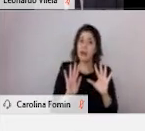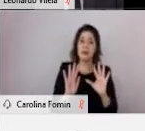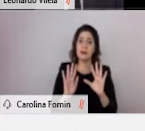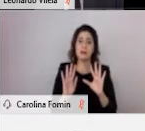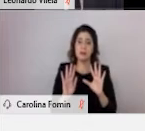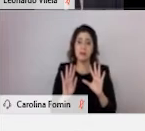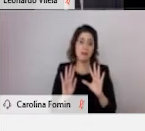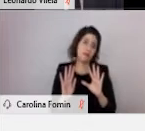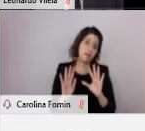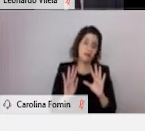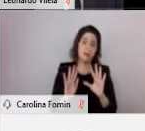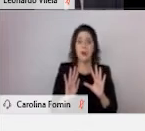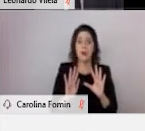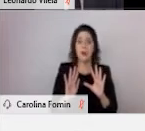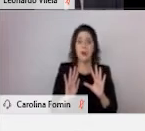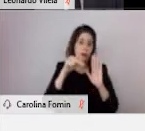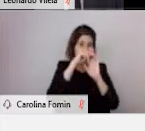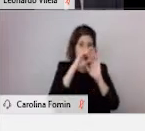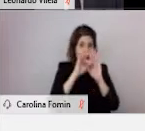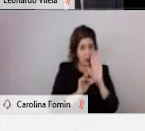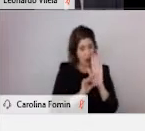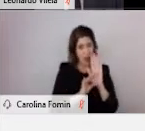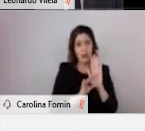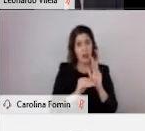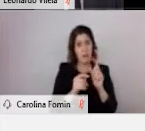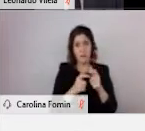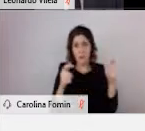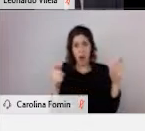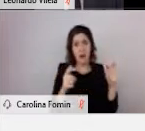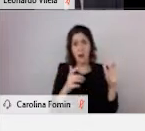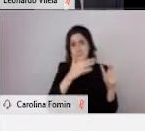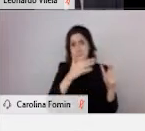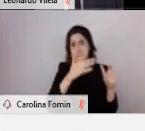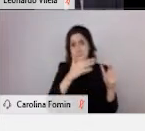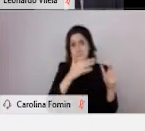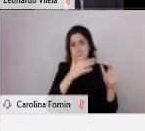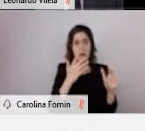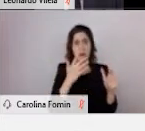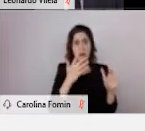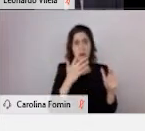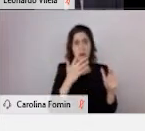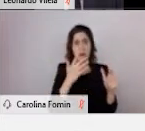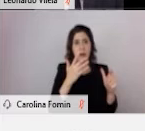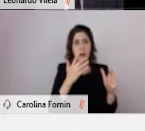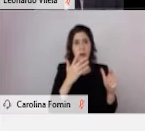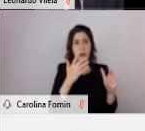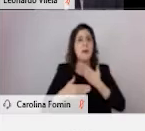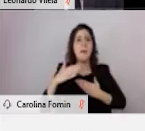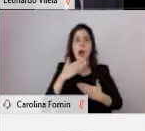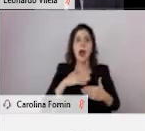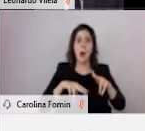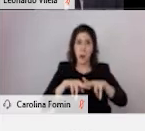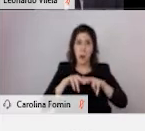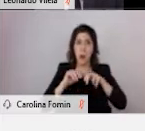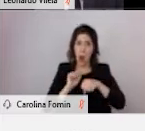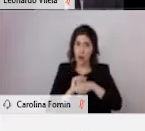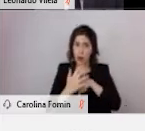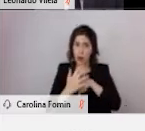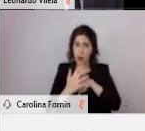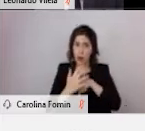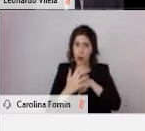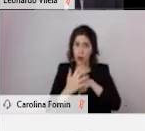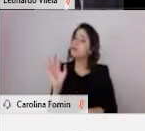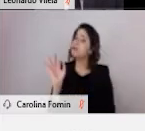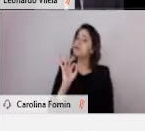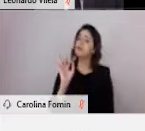das notas técnicas que foram emitidas, nenhum caso de Covid. Então, significa que, diferente